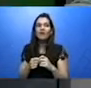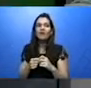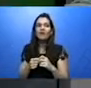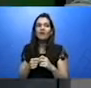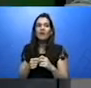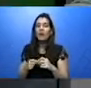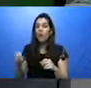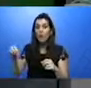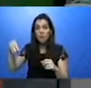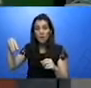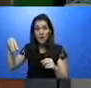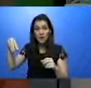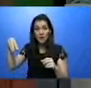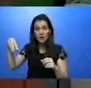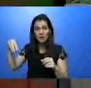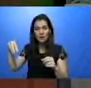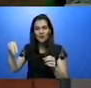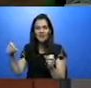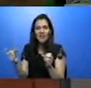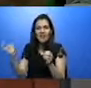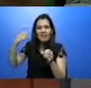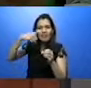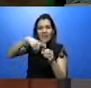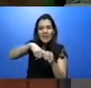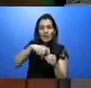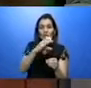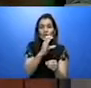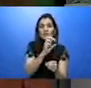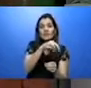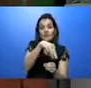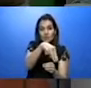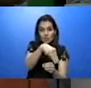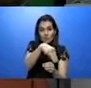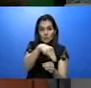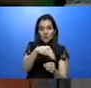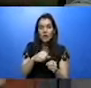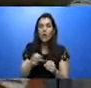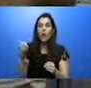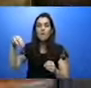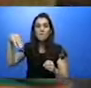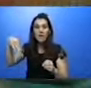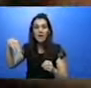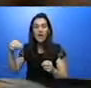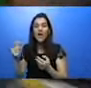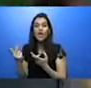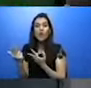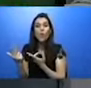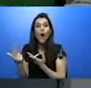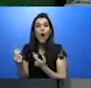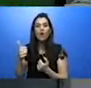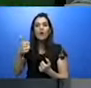vendo? Um metro é igual a 100 centímetros. Então, deixa eu mostrar uma coisa para vocês.